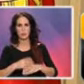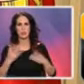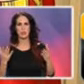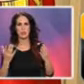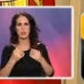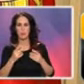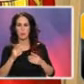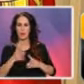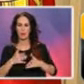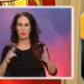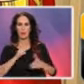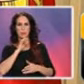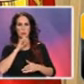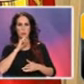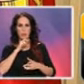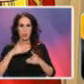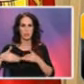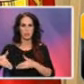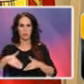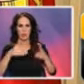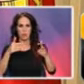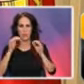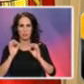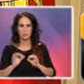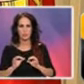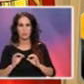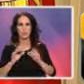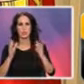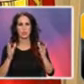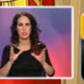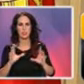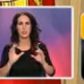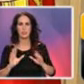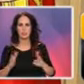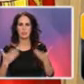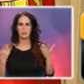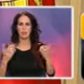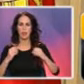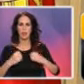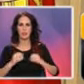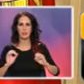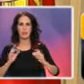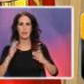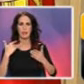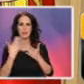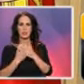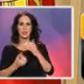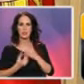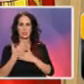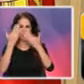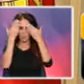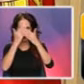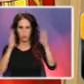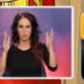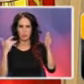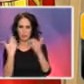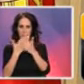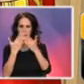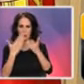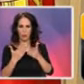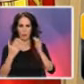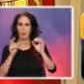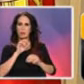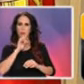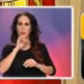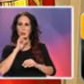grandes opções estratégicas adotadas desde a instauração do regime democrático,